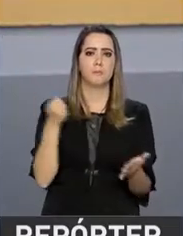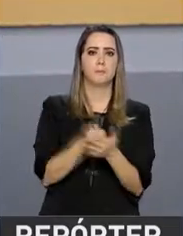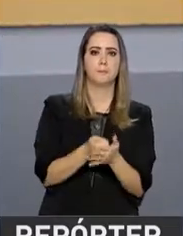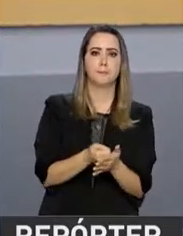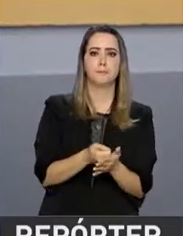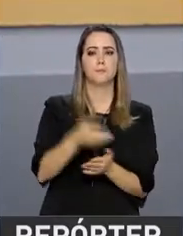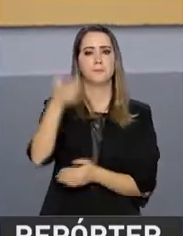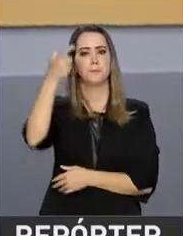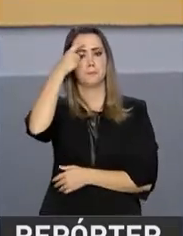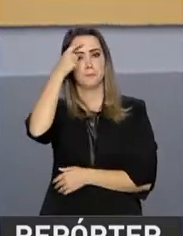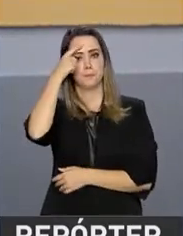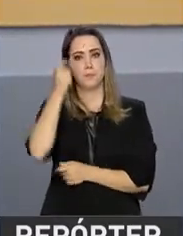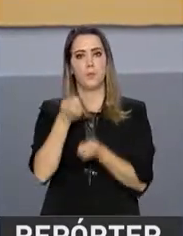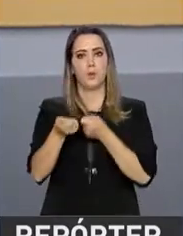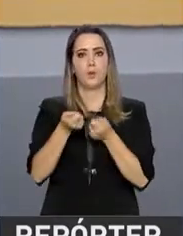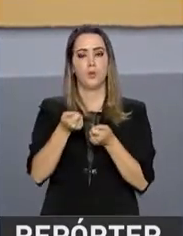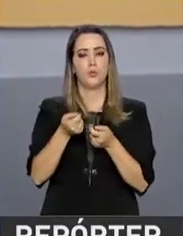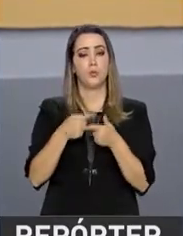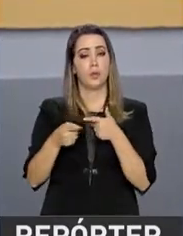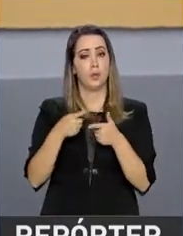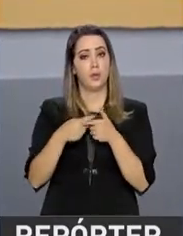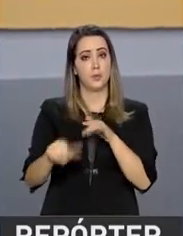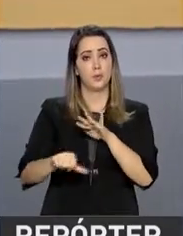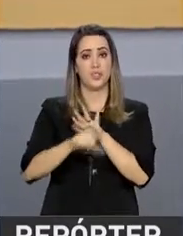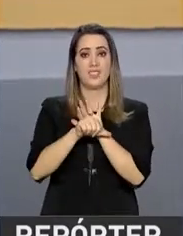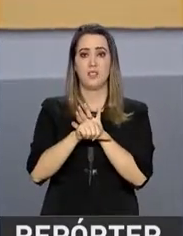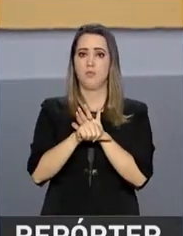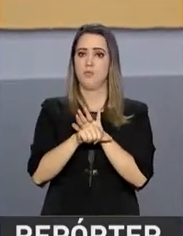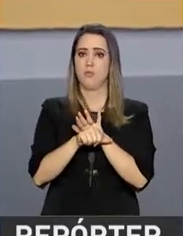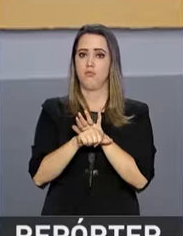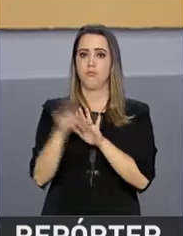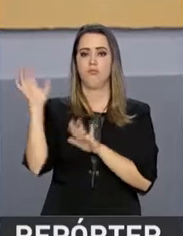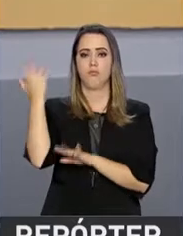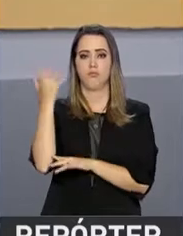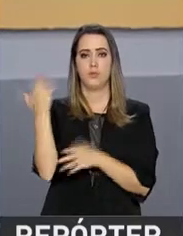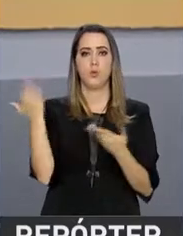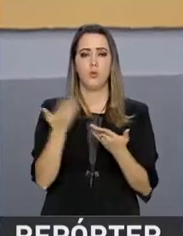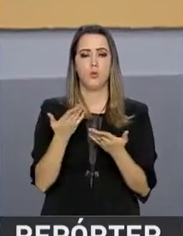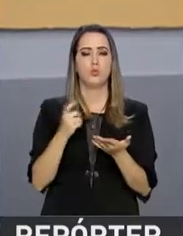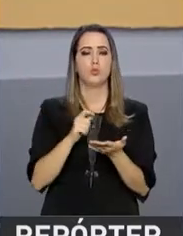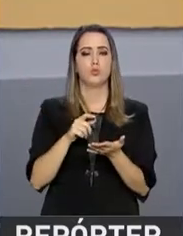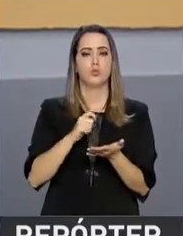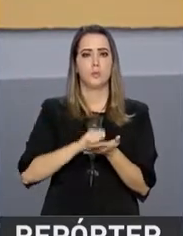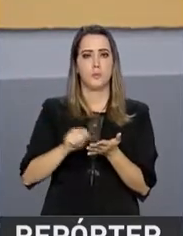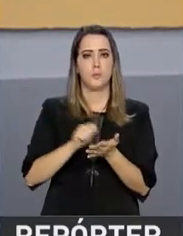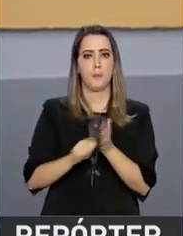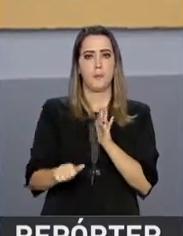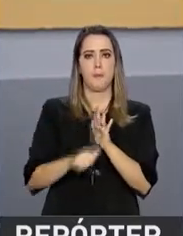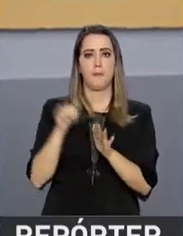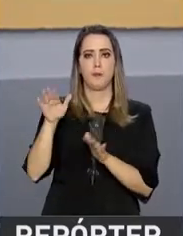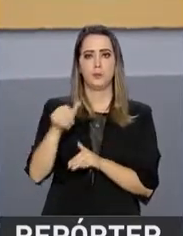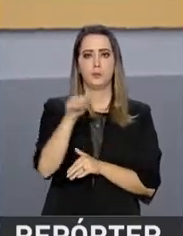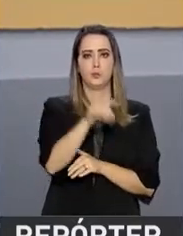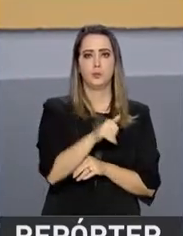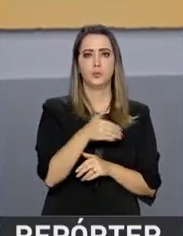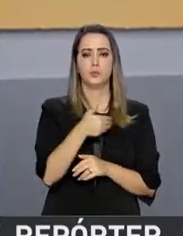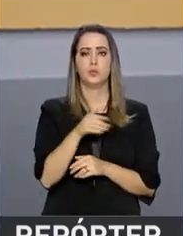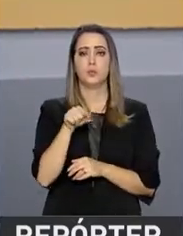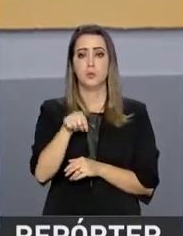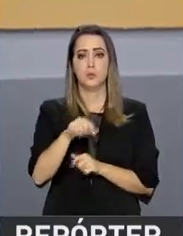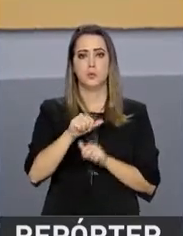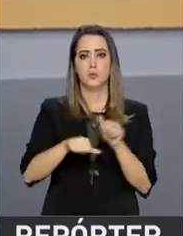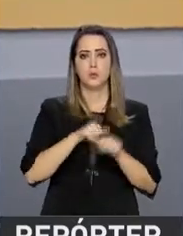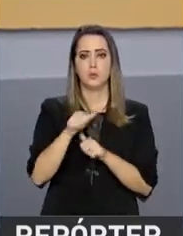e conscientização de quem comete crime ambiental. Hoje foi assinado o primeiro chamamento público que vai permitir a conversão